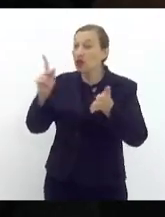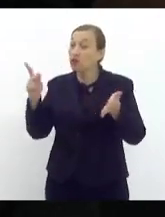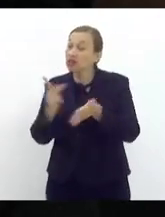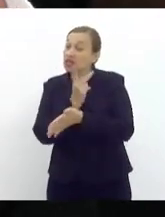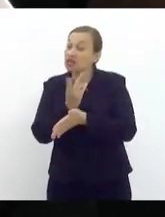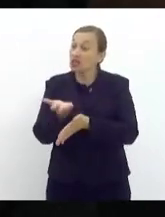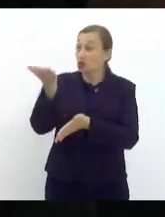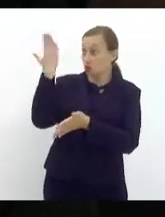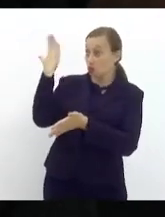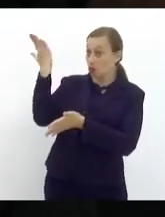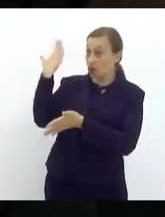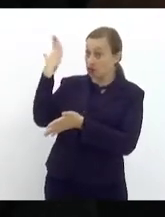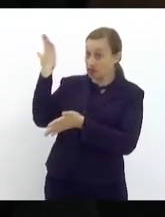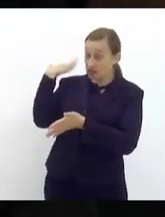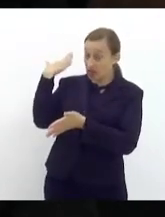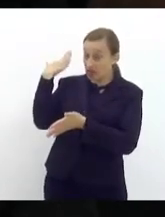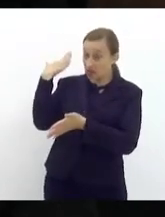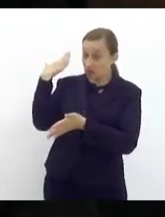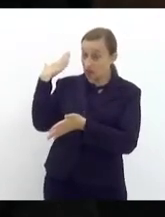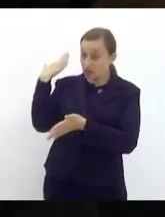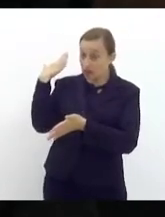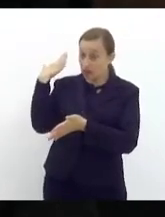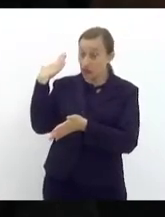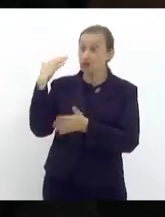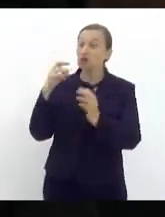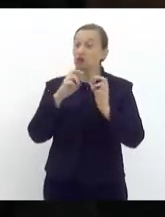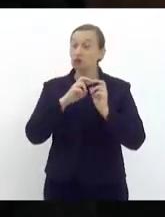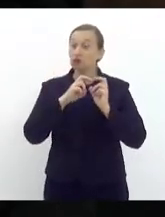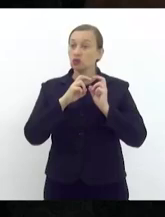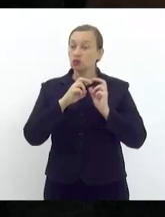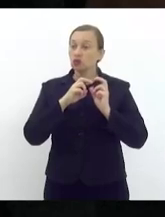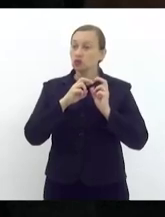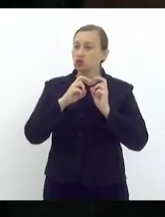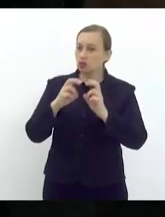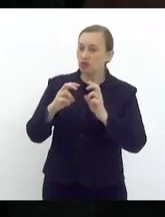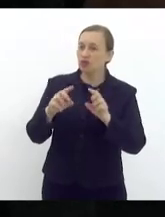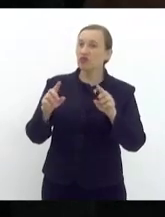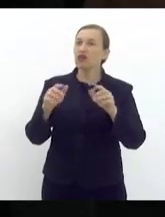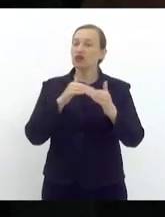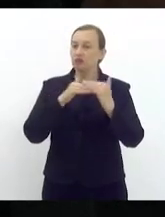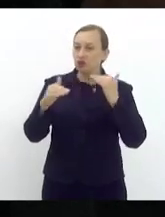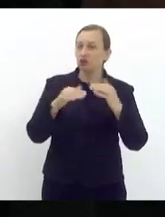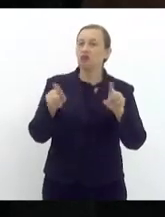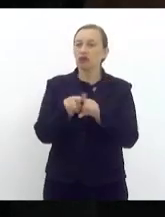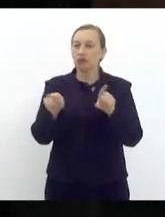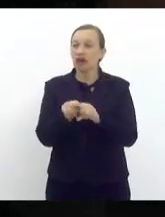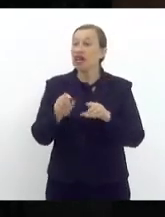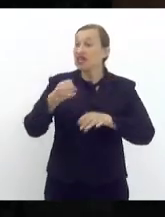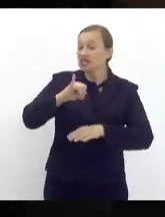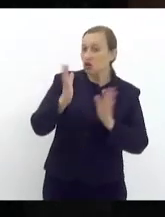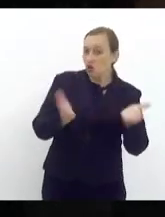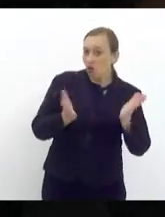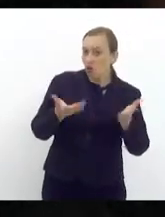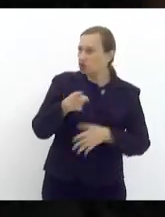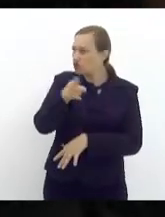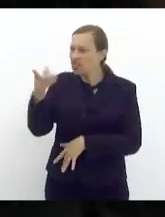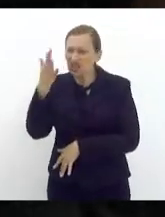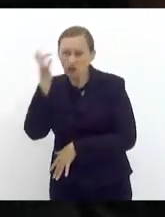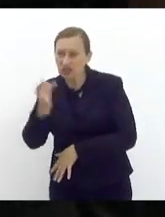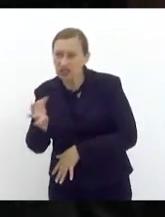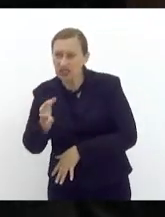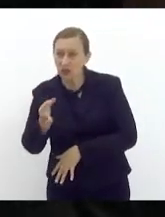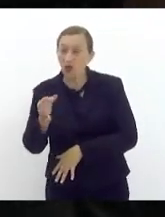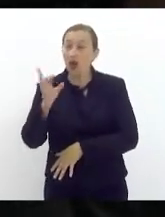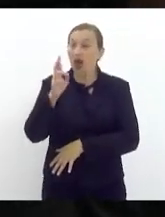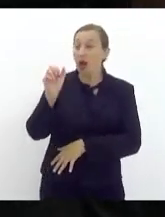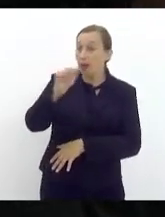acontecendo na questão da supervia, como também da questão do metrô. Se hoje, Vossa Excelência não sabe, o ramal